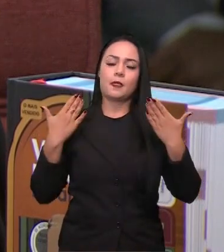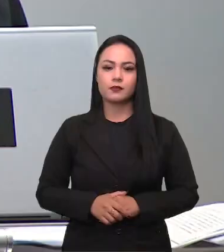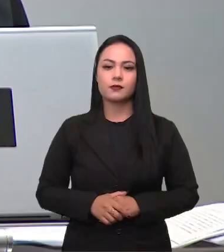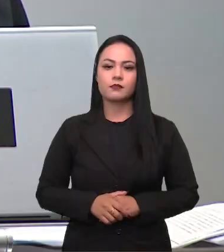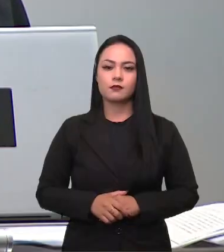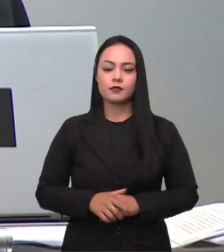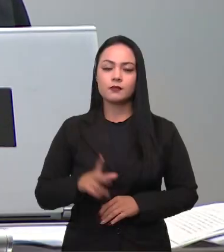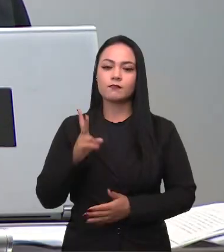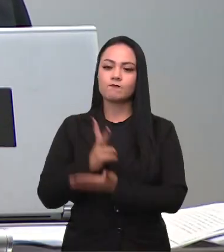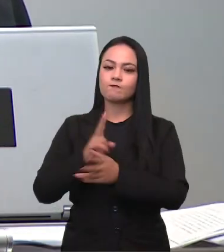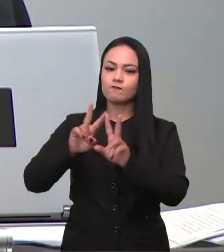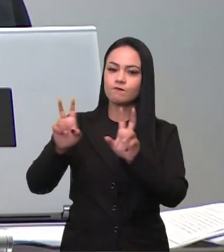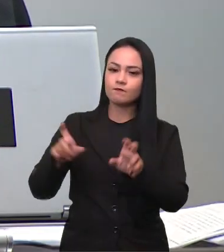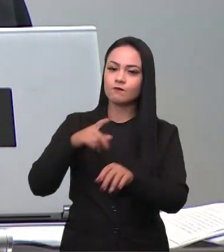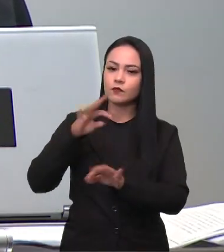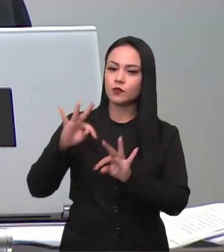necessidade de entrar com ação recisória